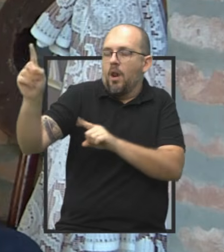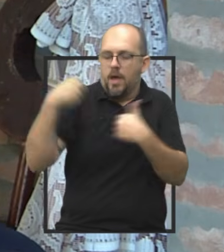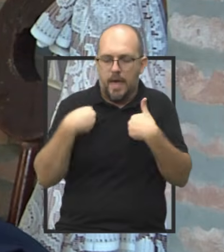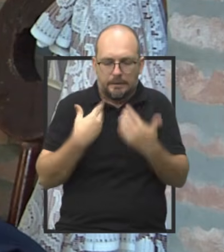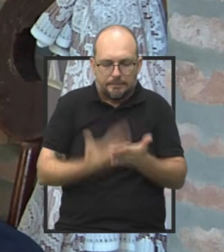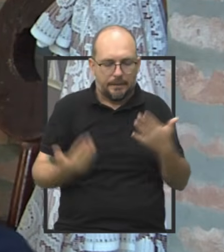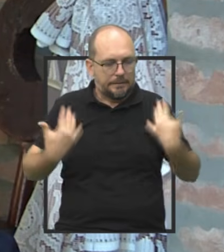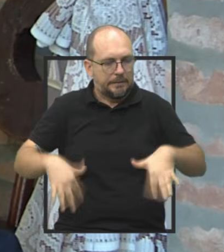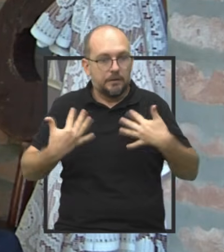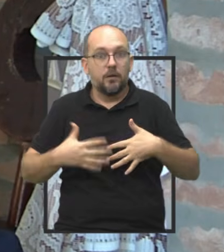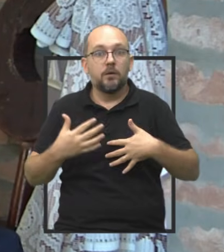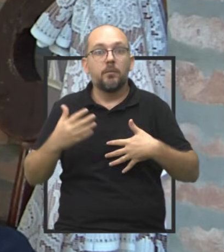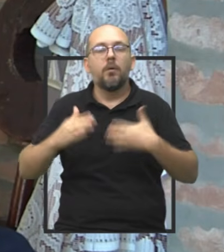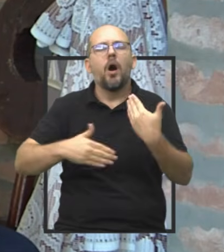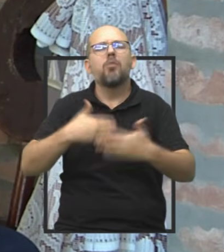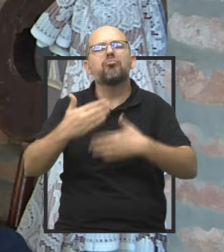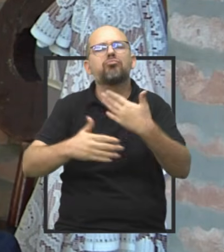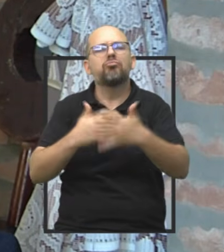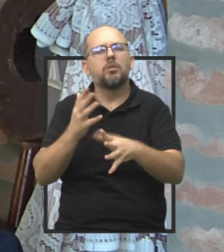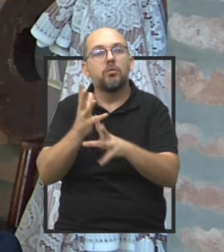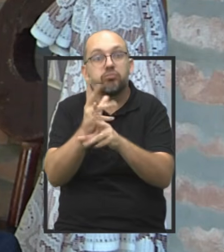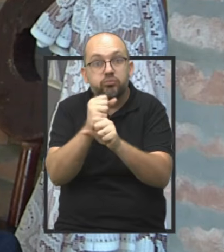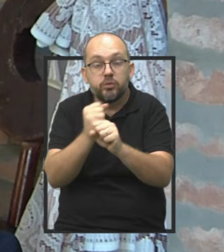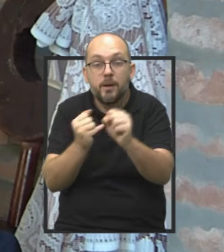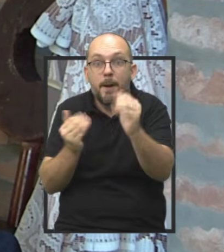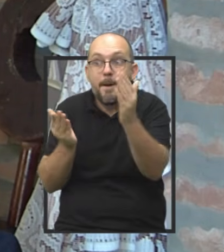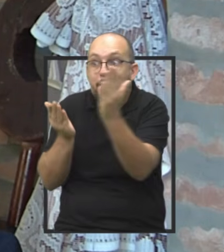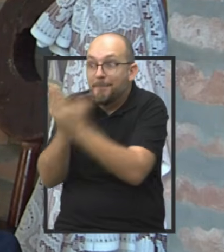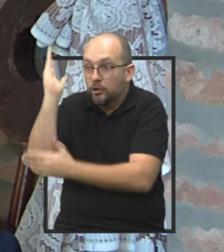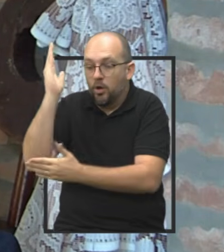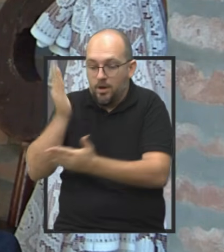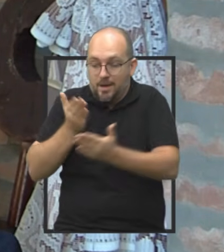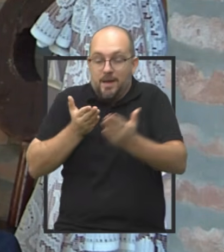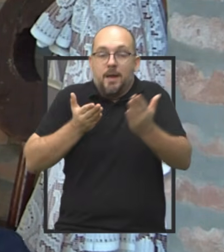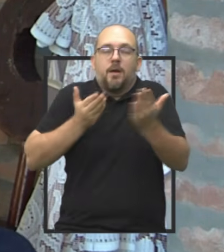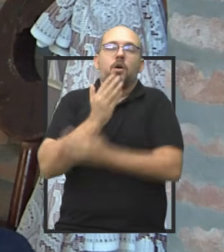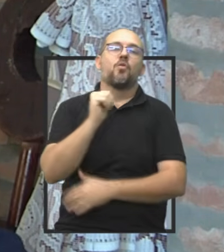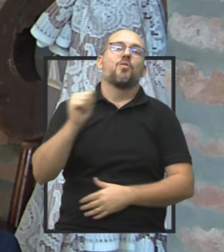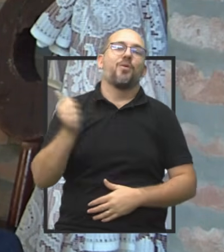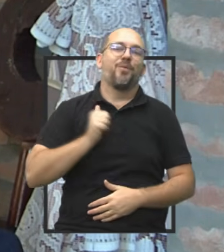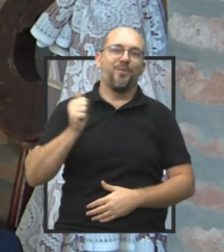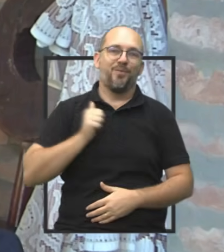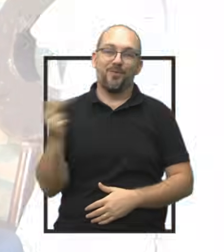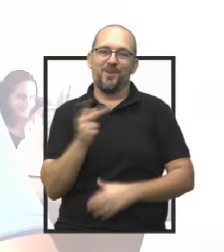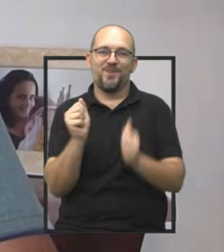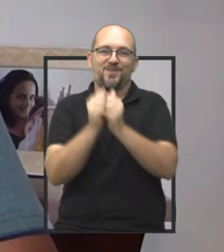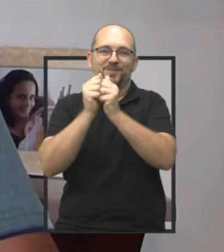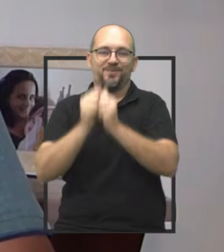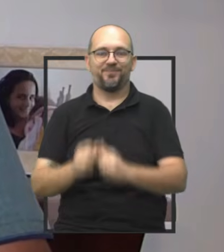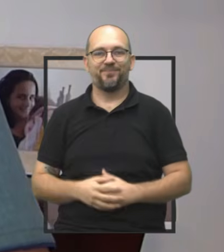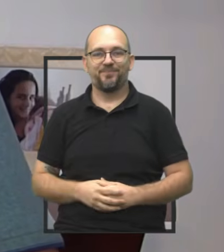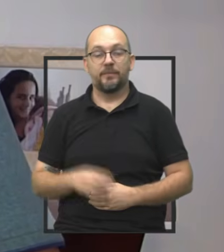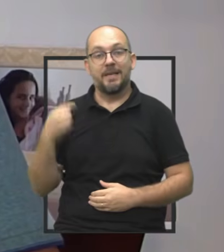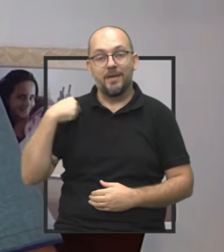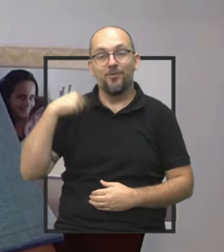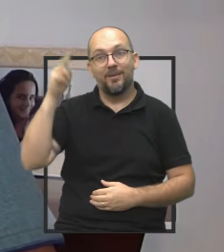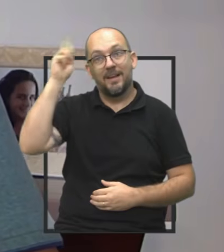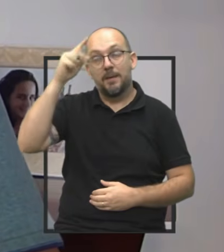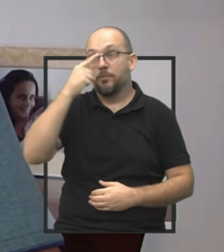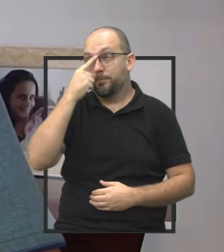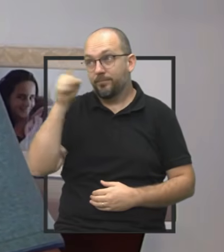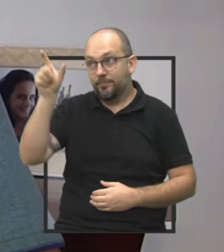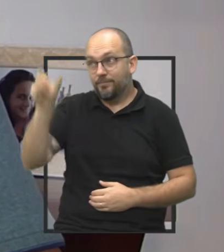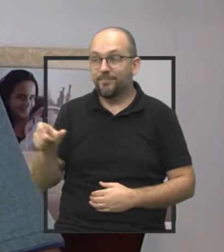isso daí. Mas ele fez e os dois foram eleitos e deu tudo certo. Como vereador, eu lembro que